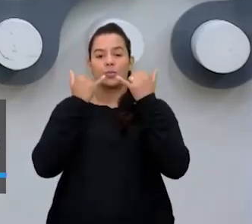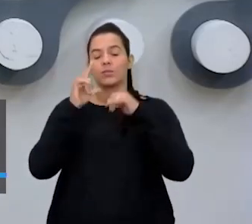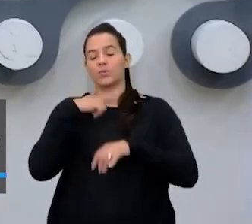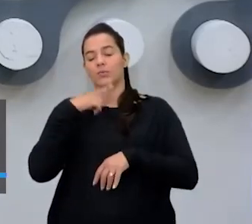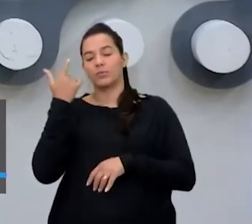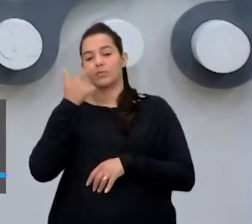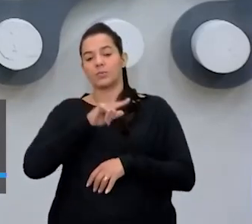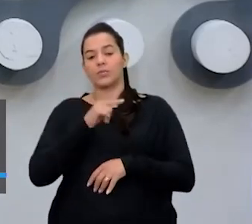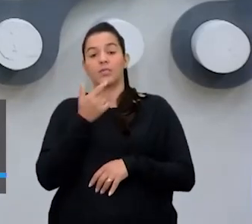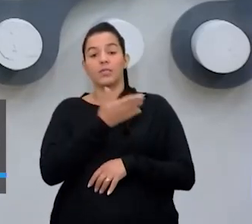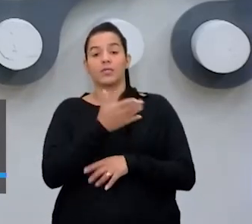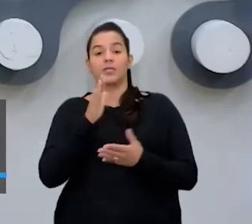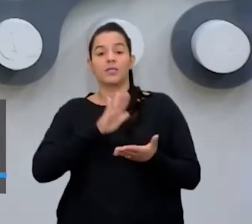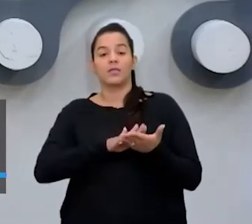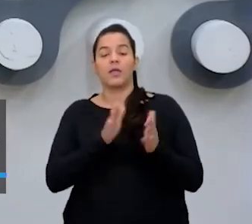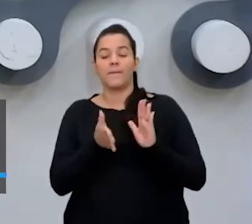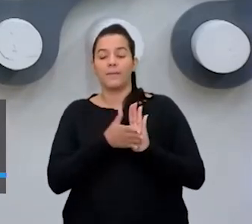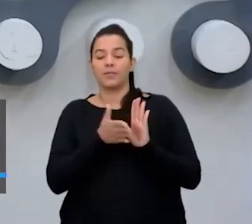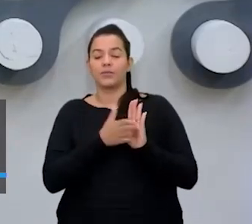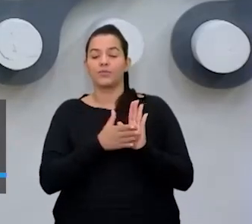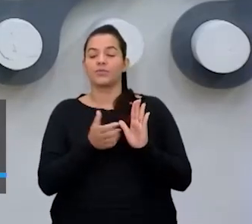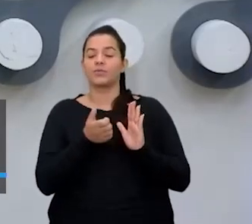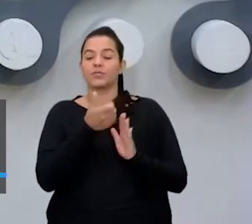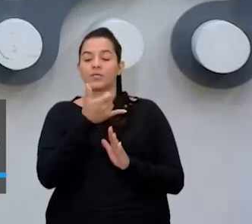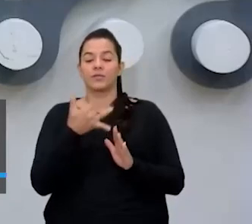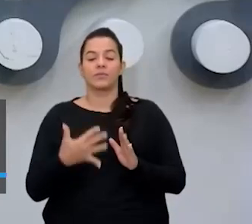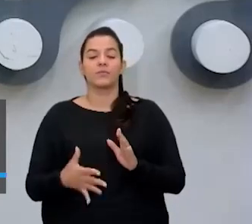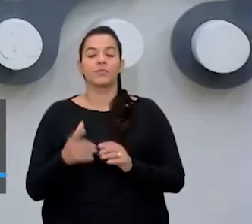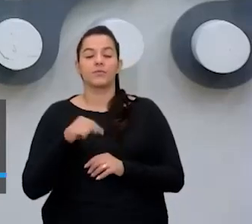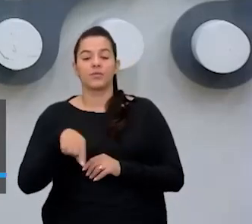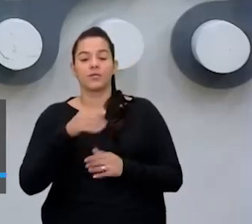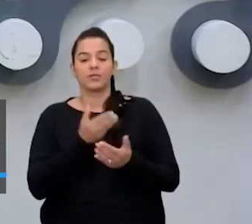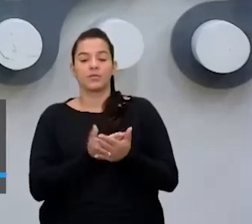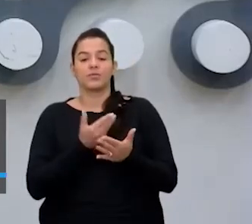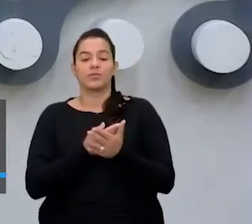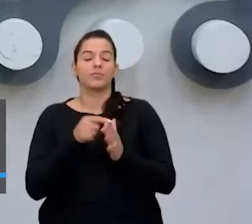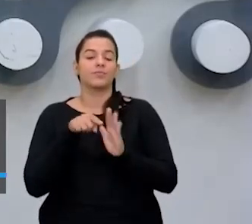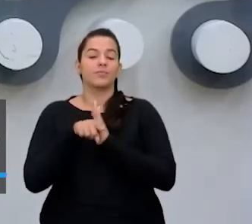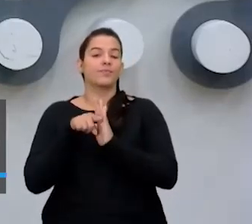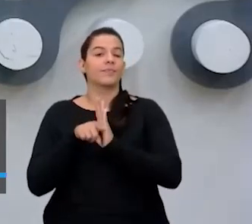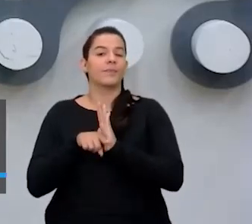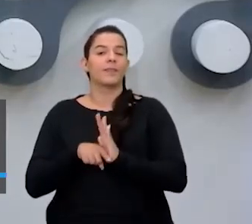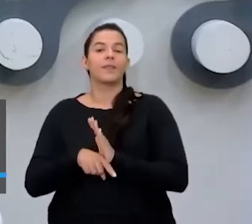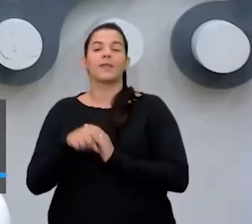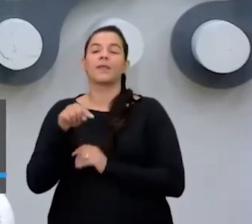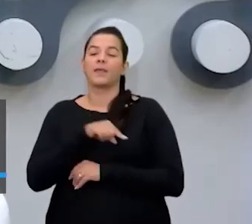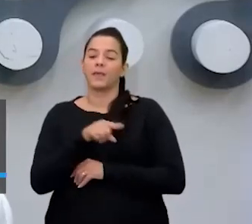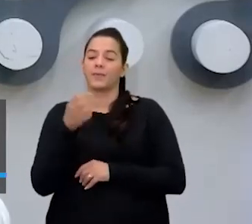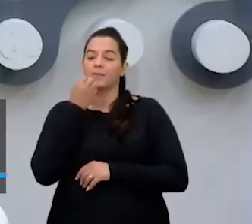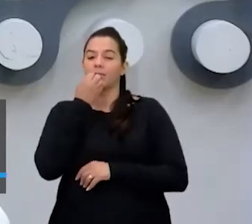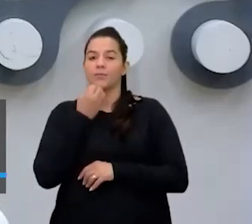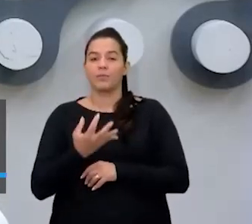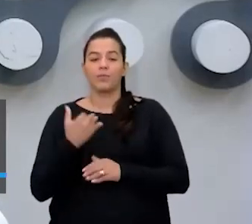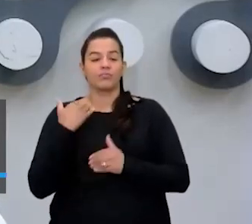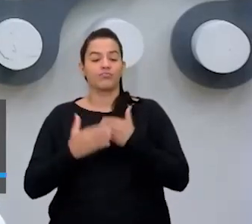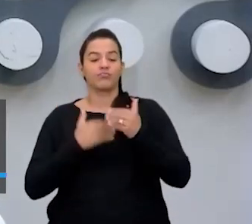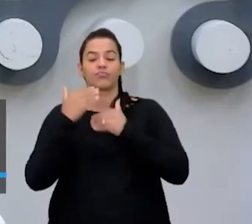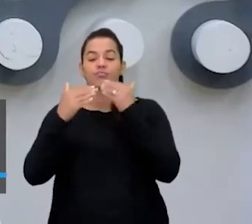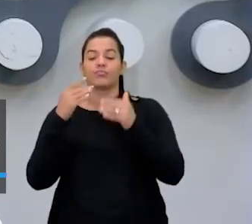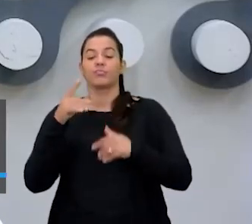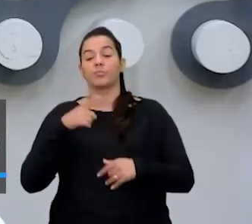que o professor Alcides propõe hoje, né, o estudo de caso, me parece especialmente frutífera quando a gente